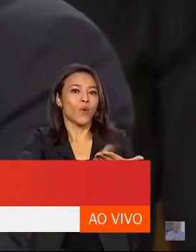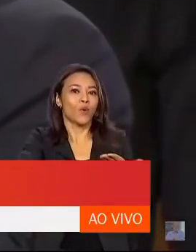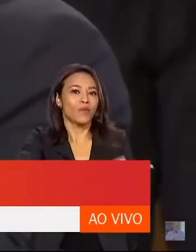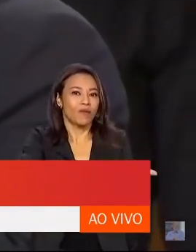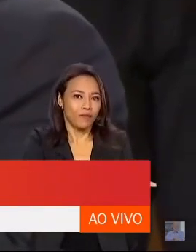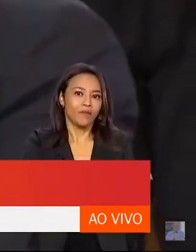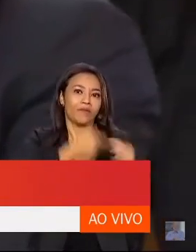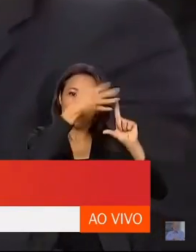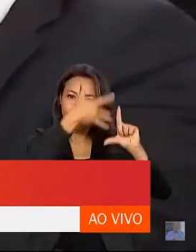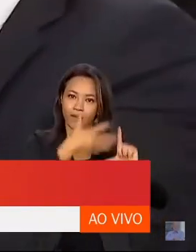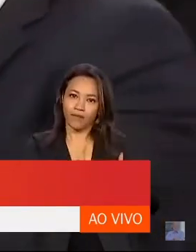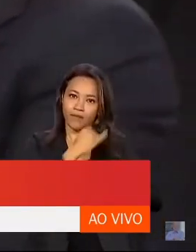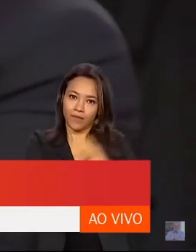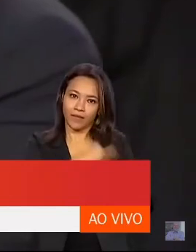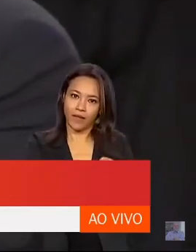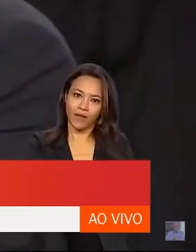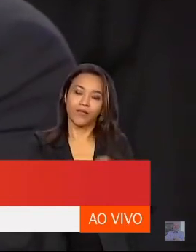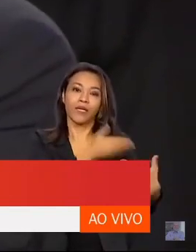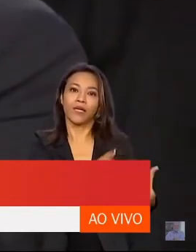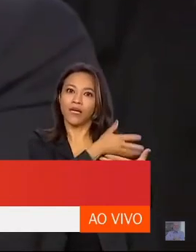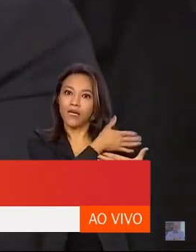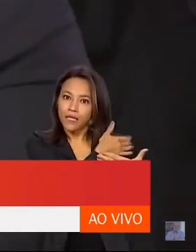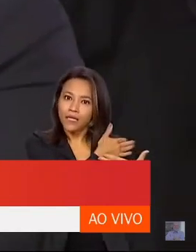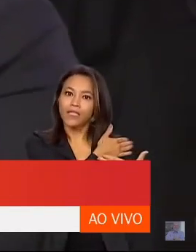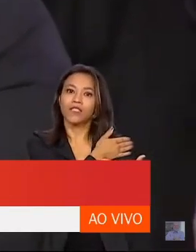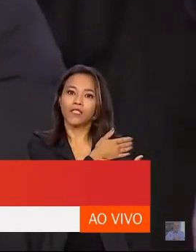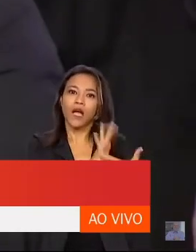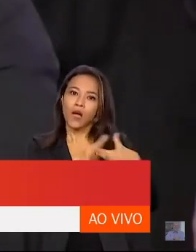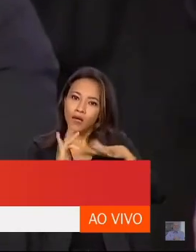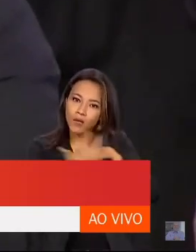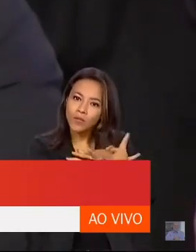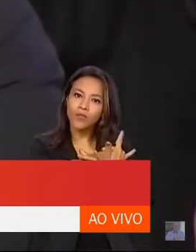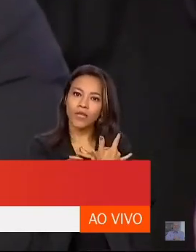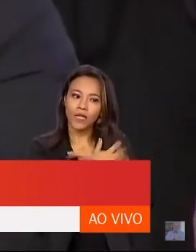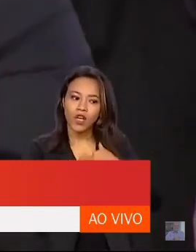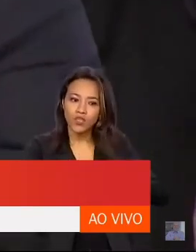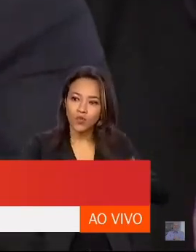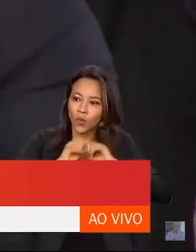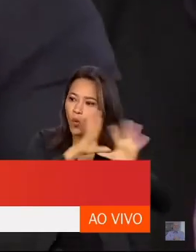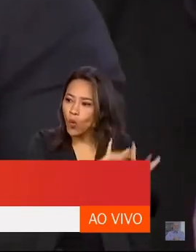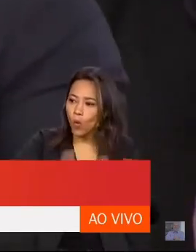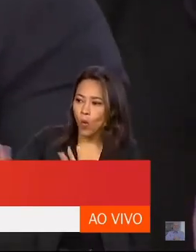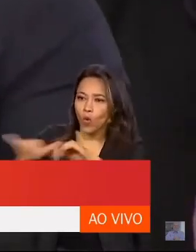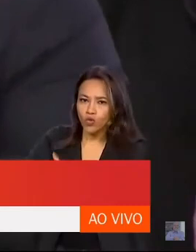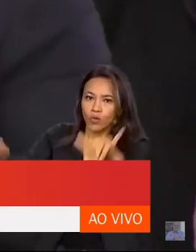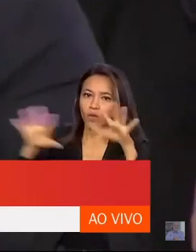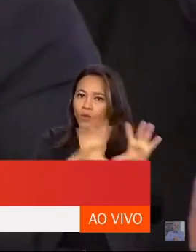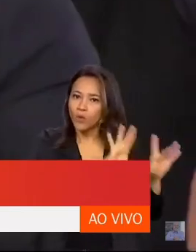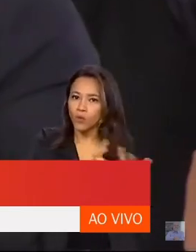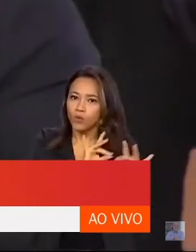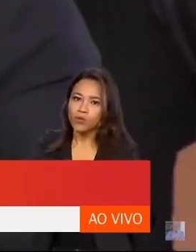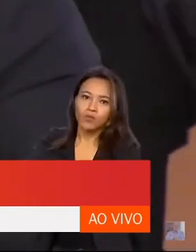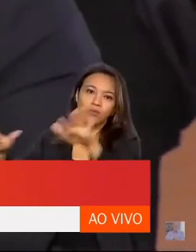redes. Tudo foi incentivado, as redes foram instrumentalizadas. Elas não podem mais dizer que